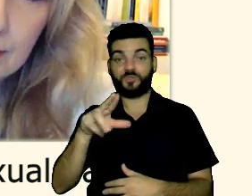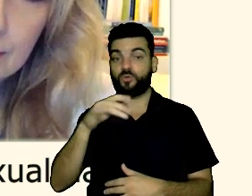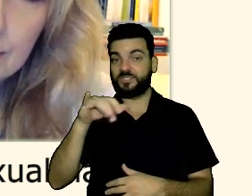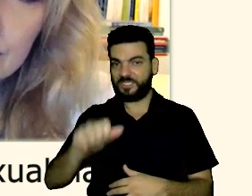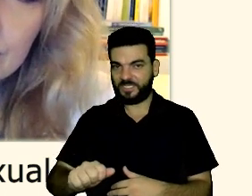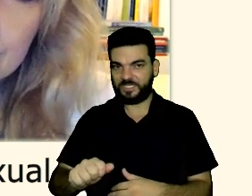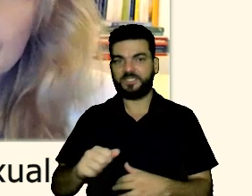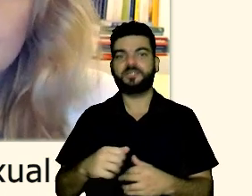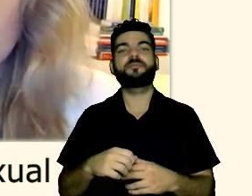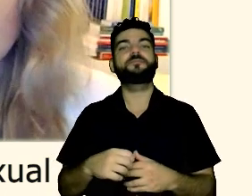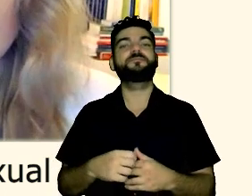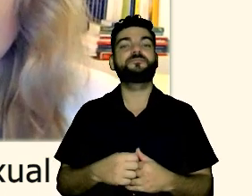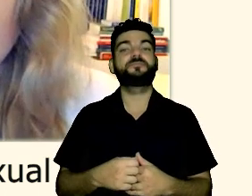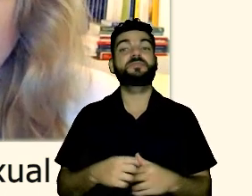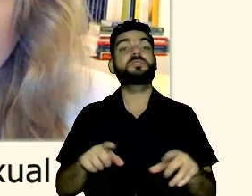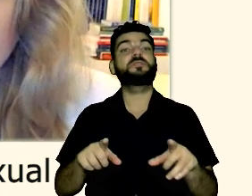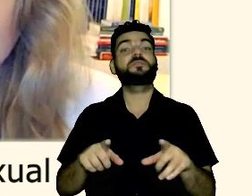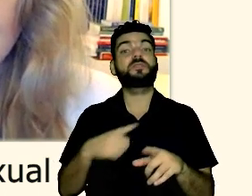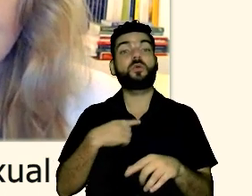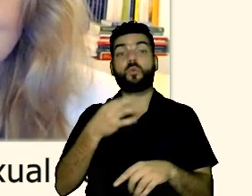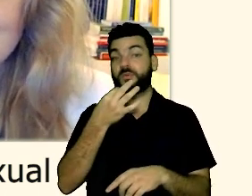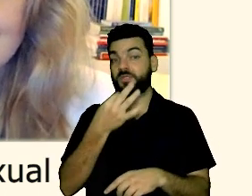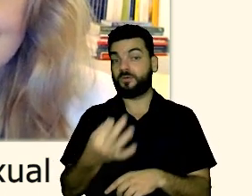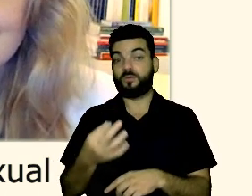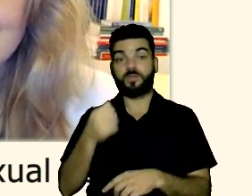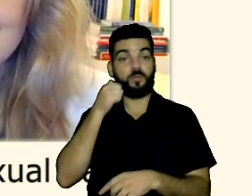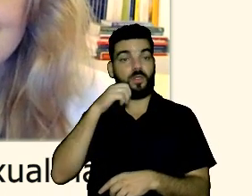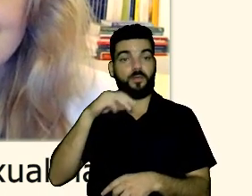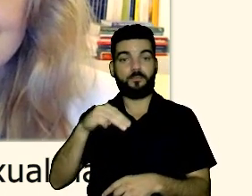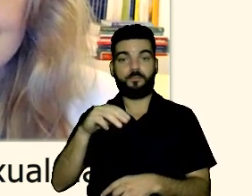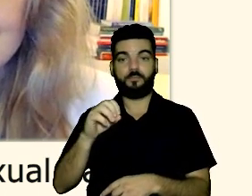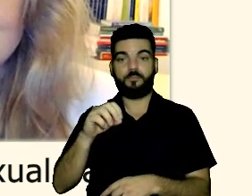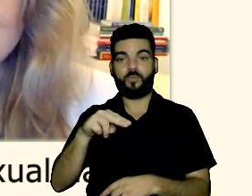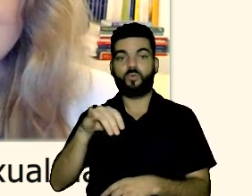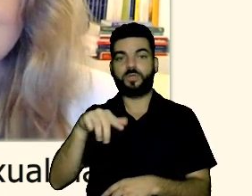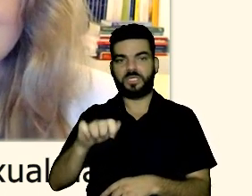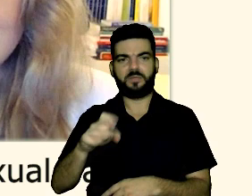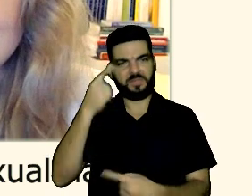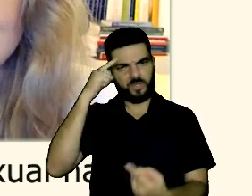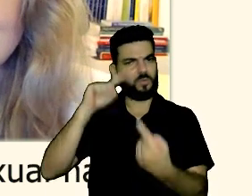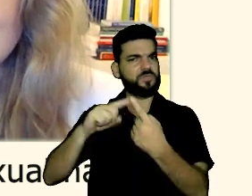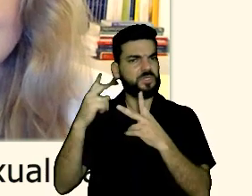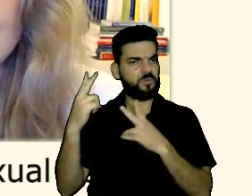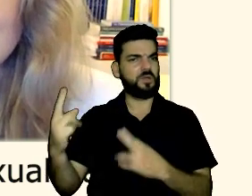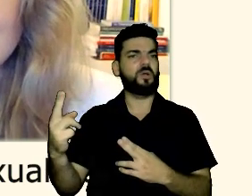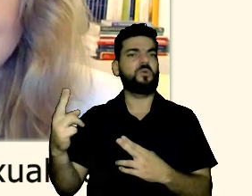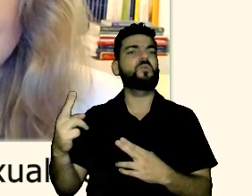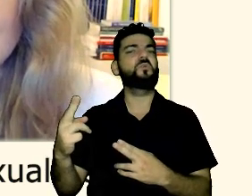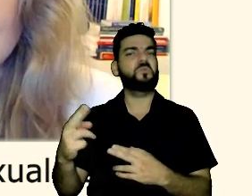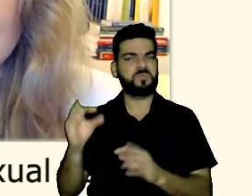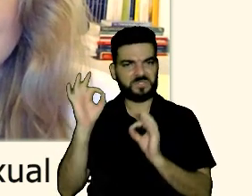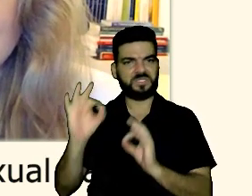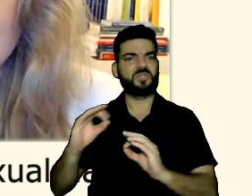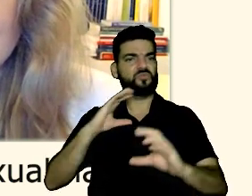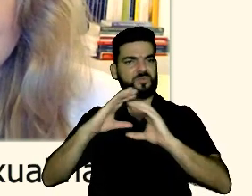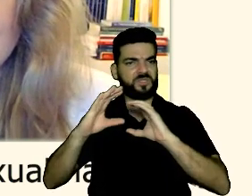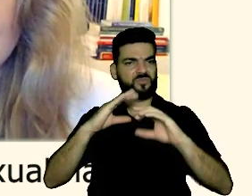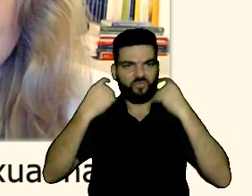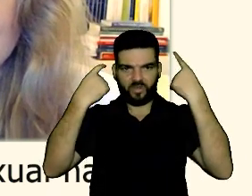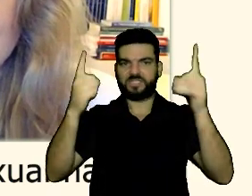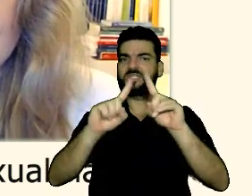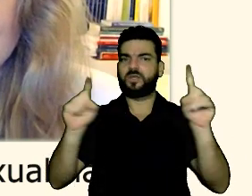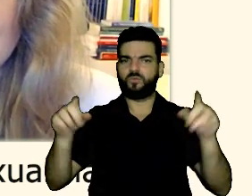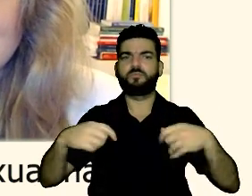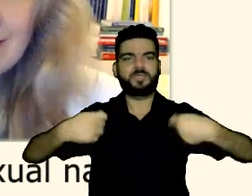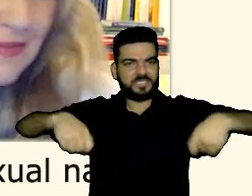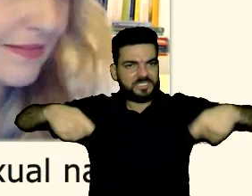foram tecidos aqui em relação à fala da doutora Luciana. Nós temos